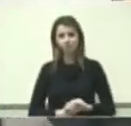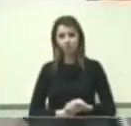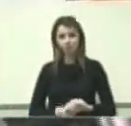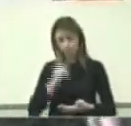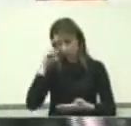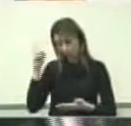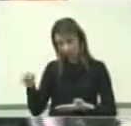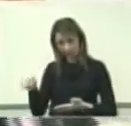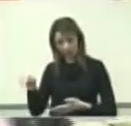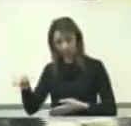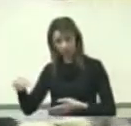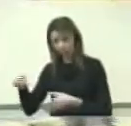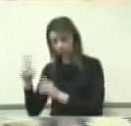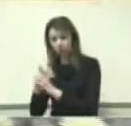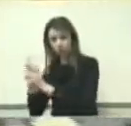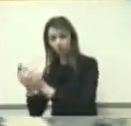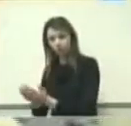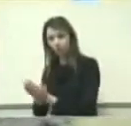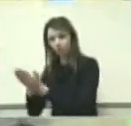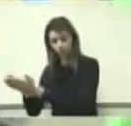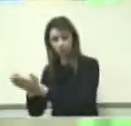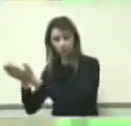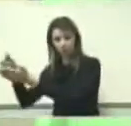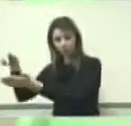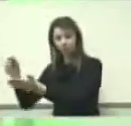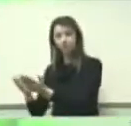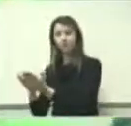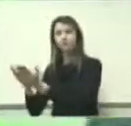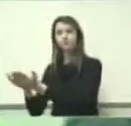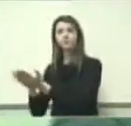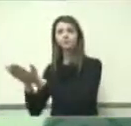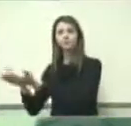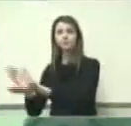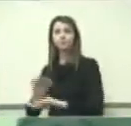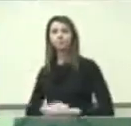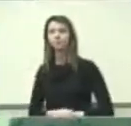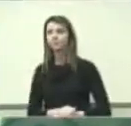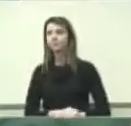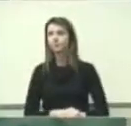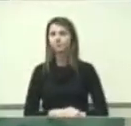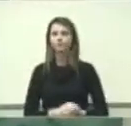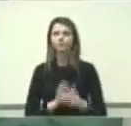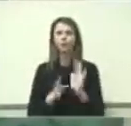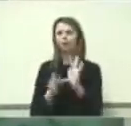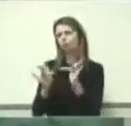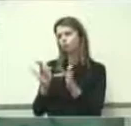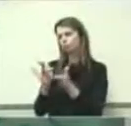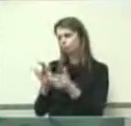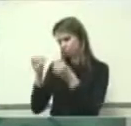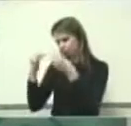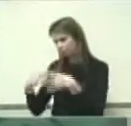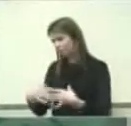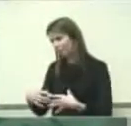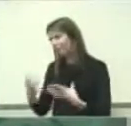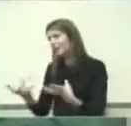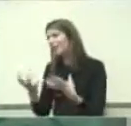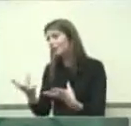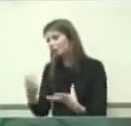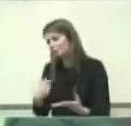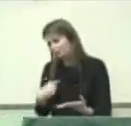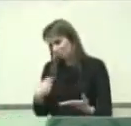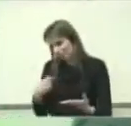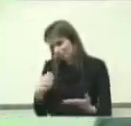o barco e vocês vão na frente vão dentro do barco porque eu vou me afastar eu quero ficar um pouco